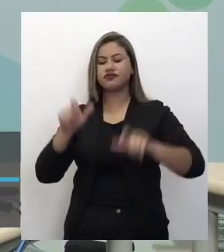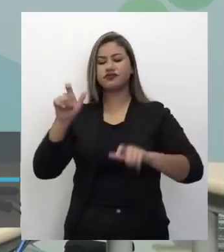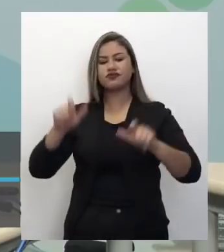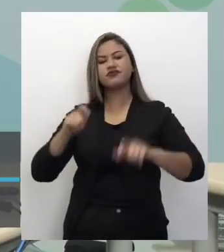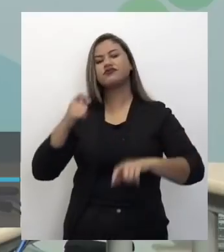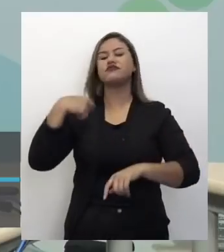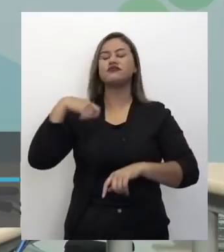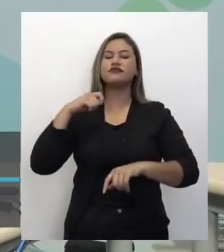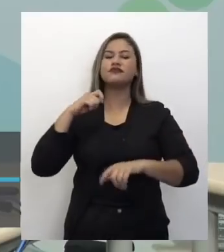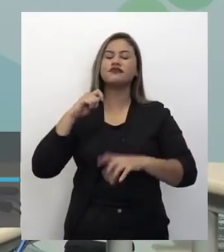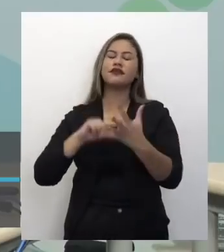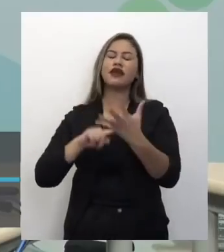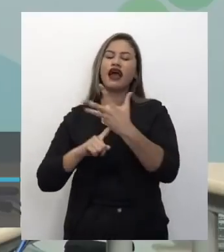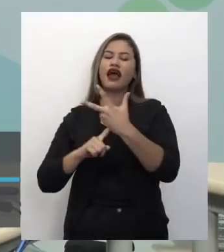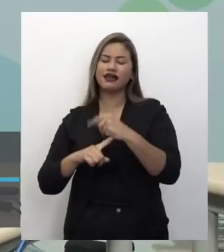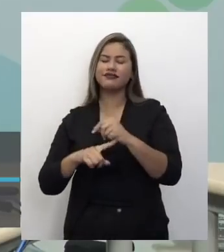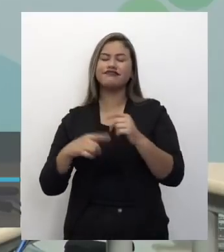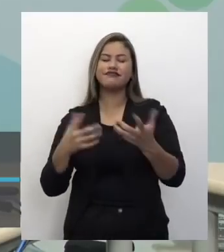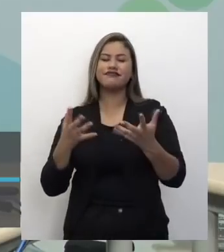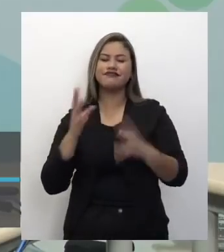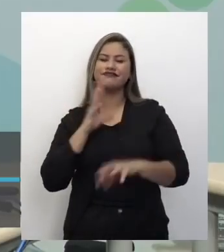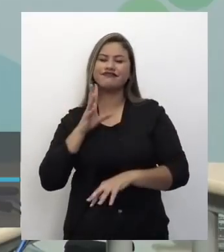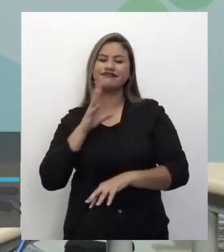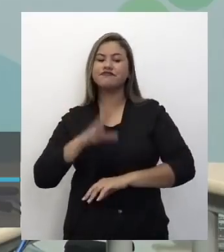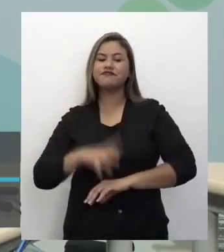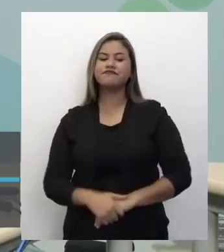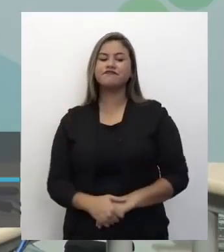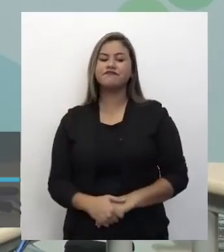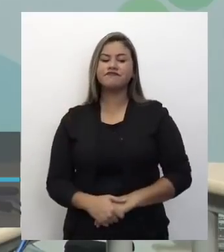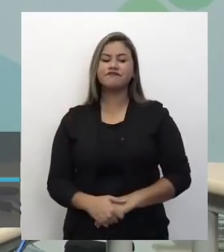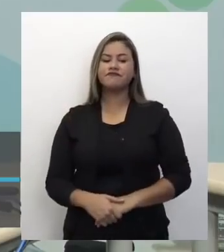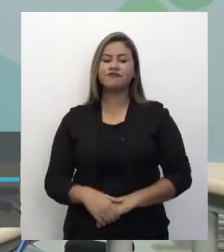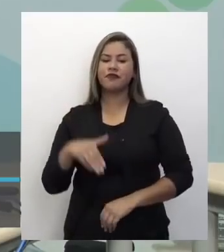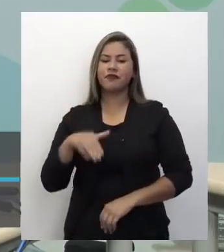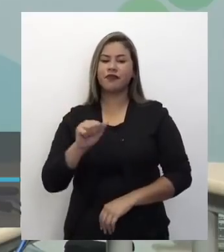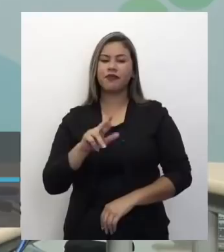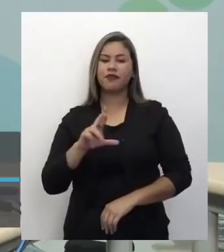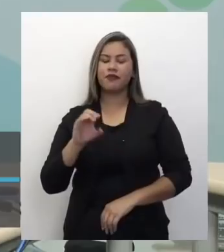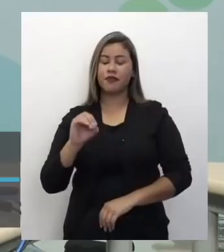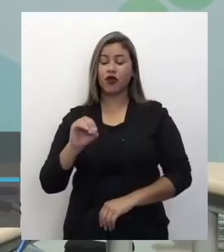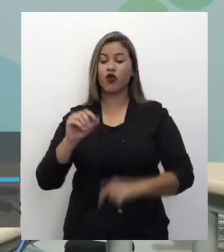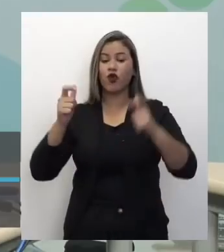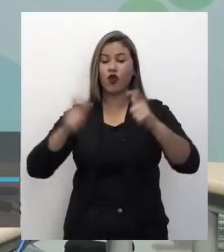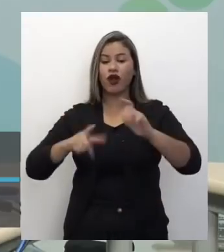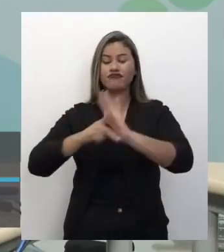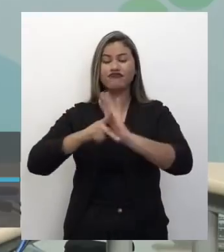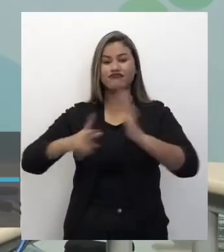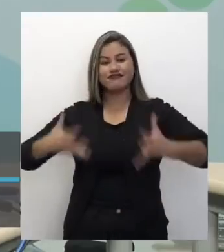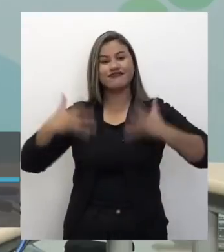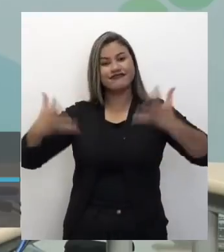Letícia fala da animação do circo. O Marco César diz que é um lugar para se divertir.